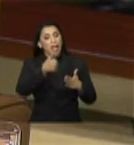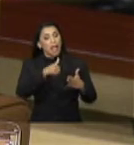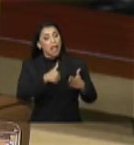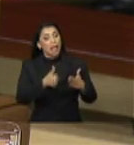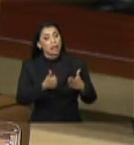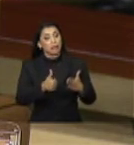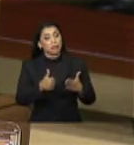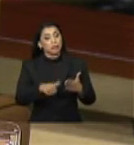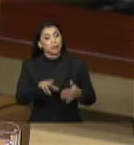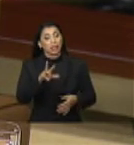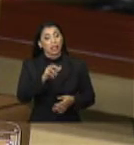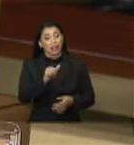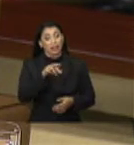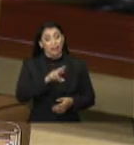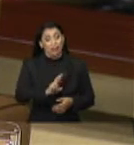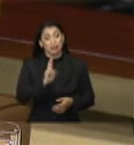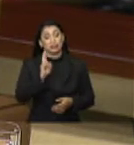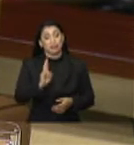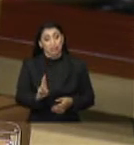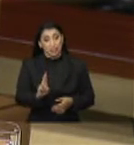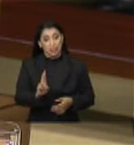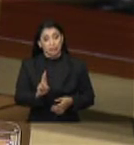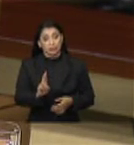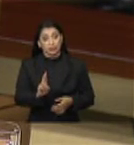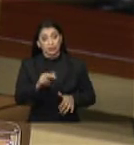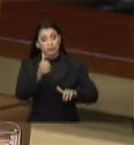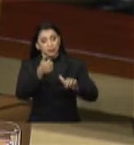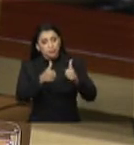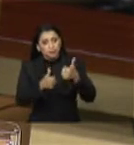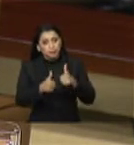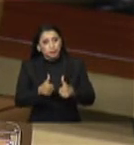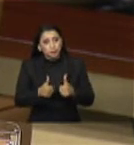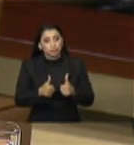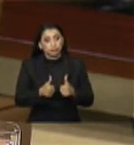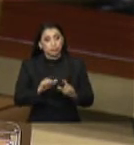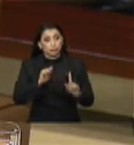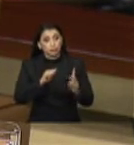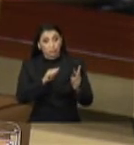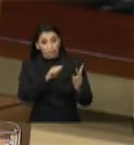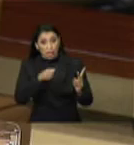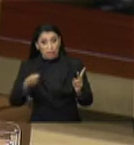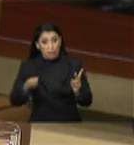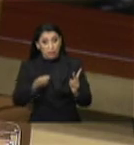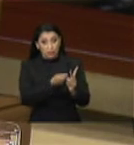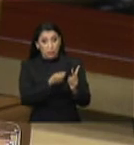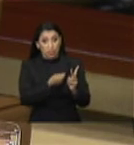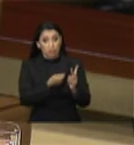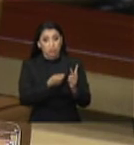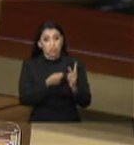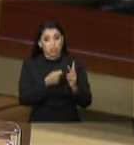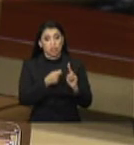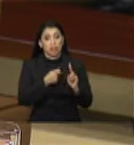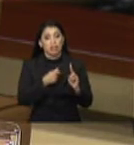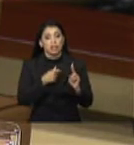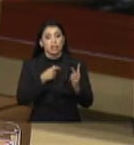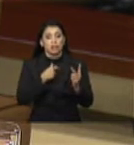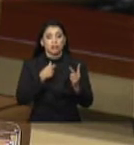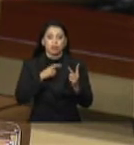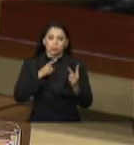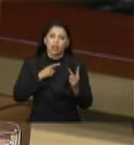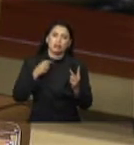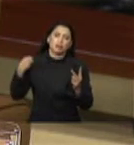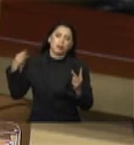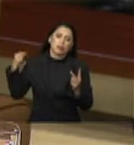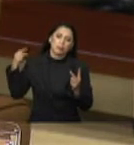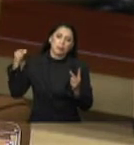são rescisória e oportunizar as partes é claro que a demanda Se estende por muitos anos